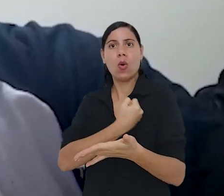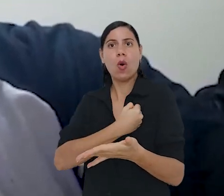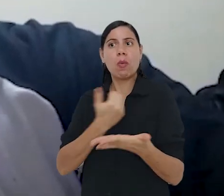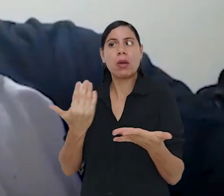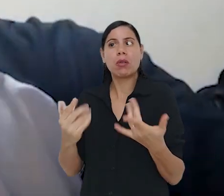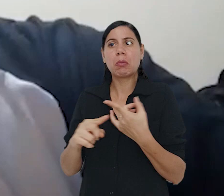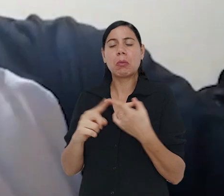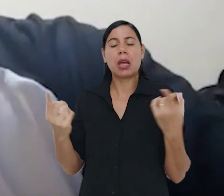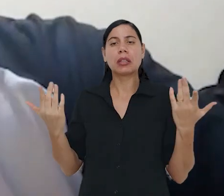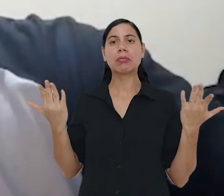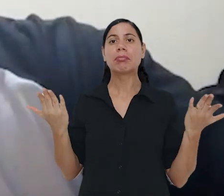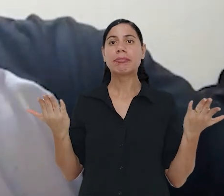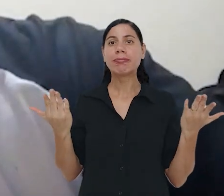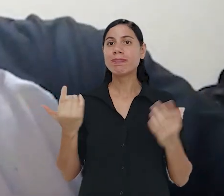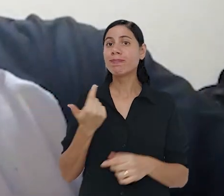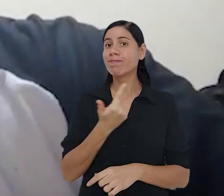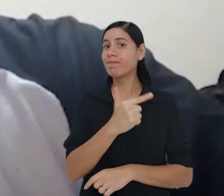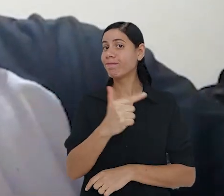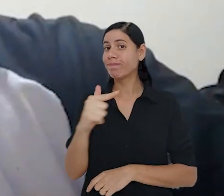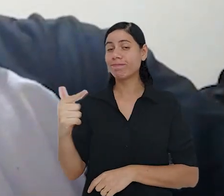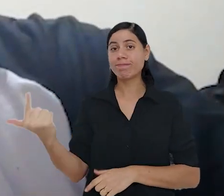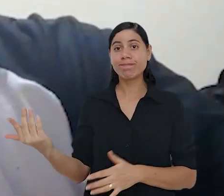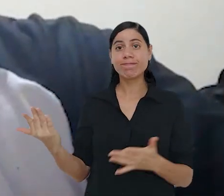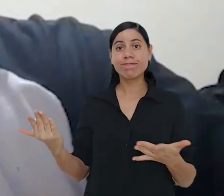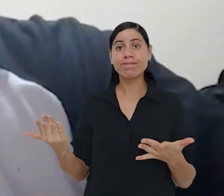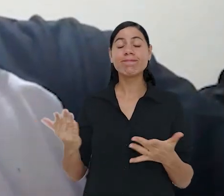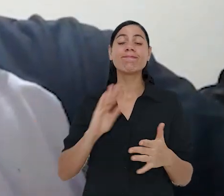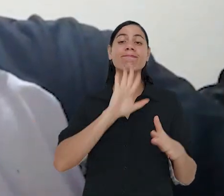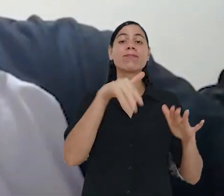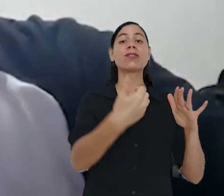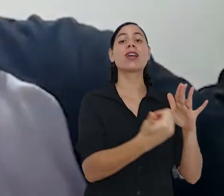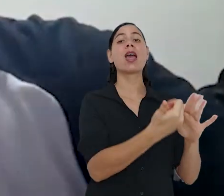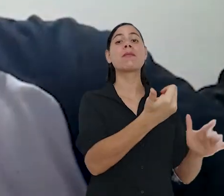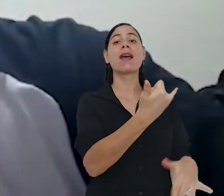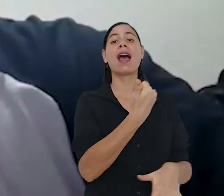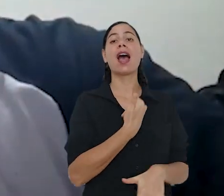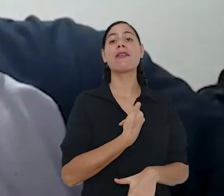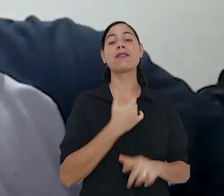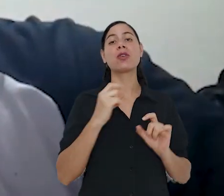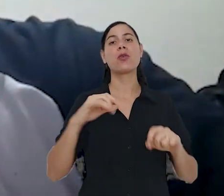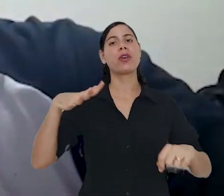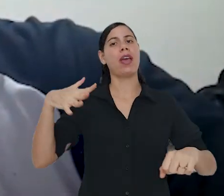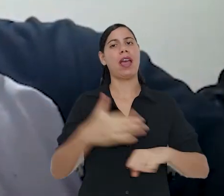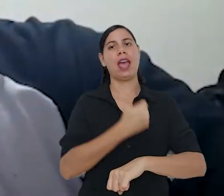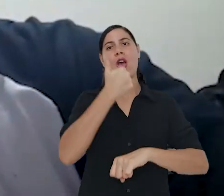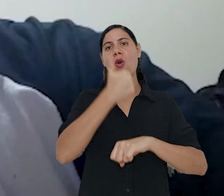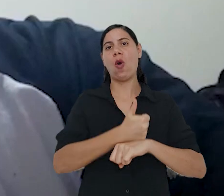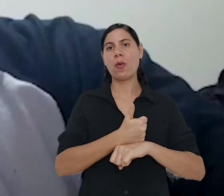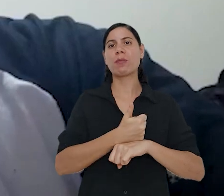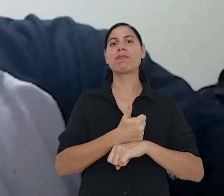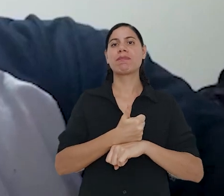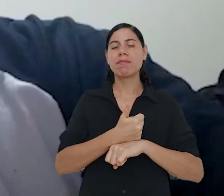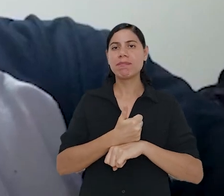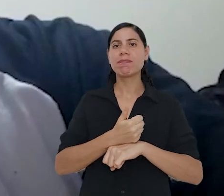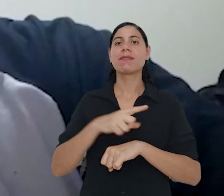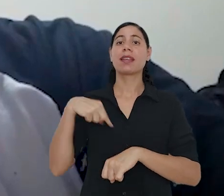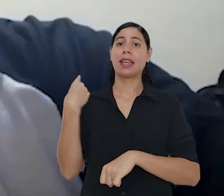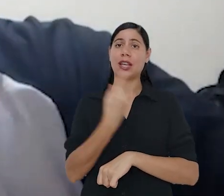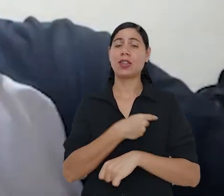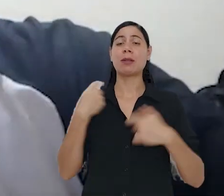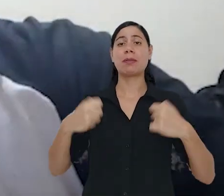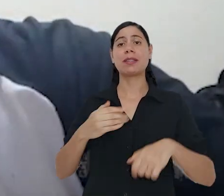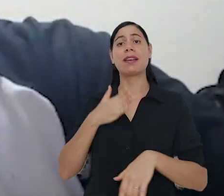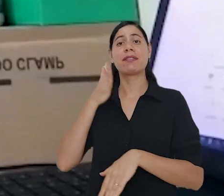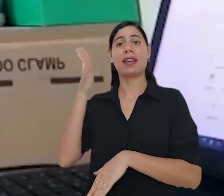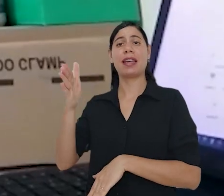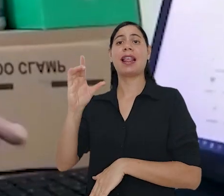nenhum. E aí a empresa informou a gente que a gente tinha caído num golpe, que era pra gente ir à delegacia registrar